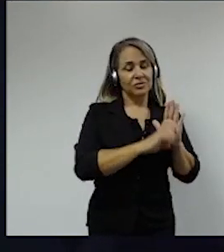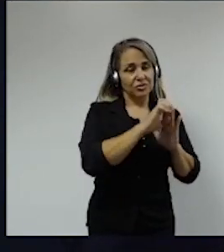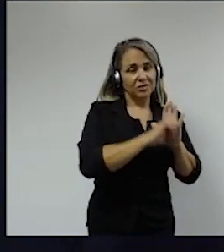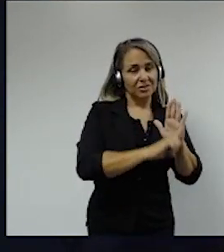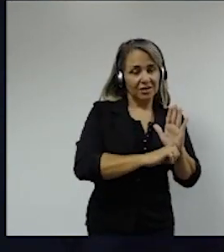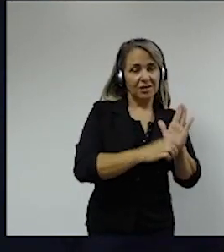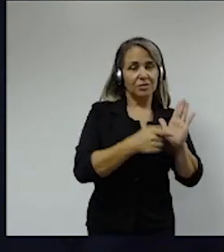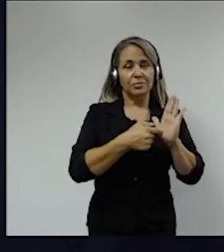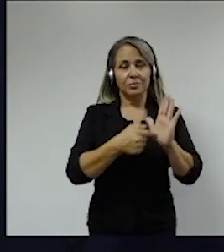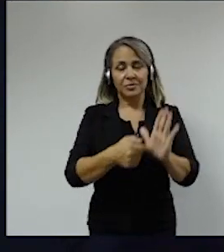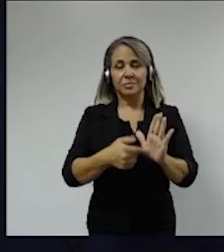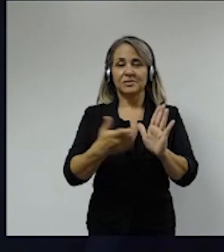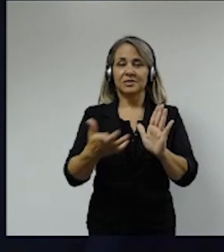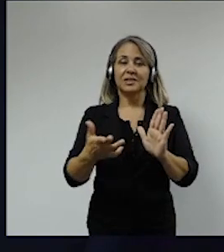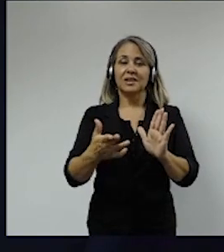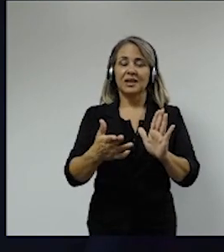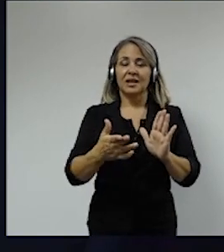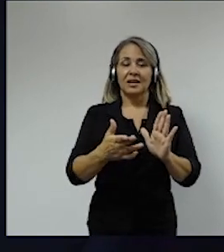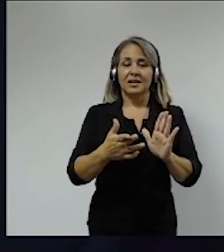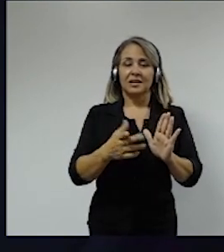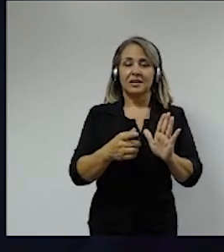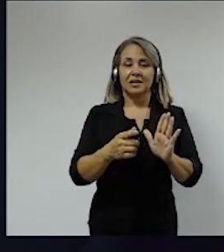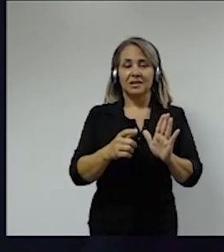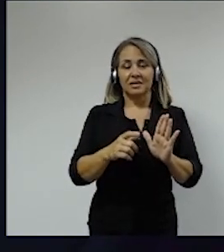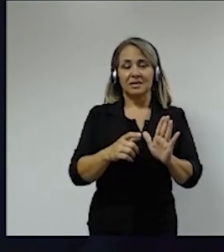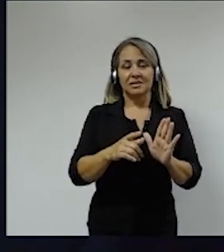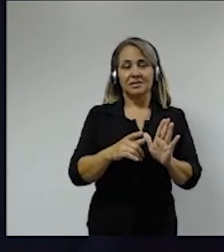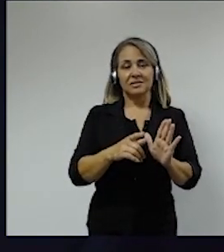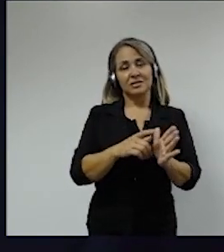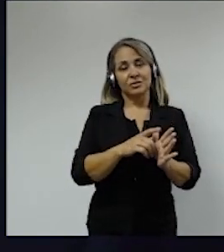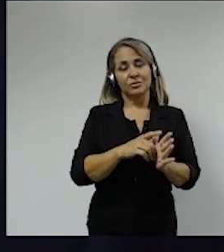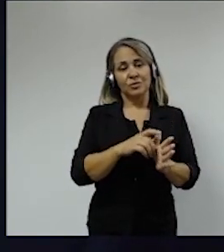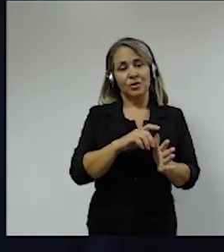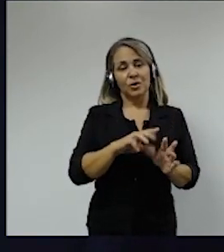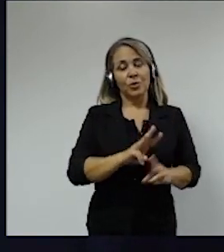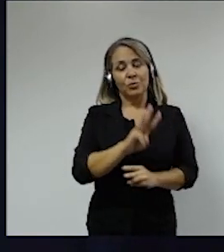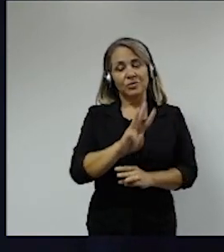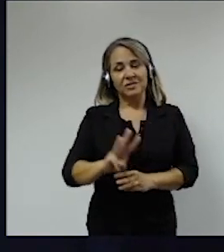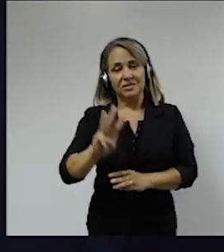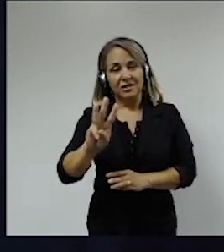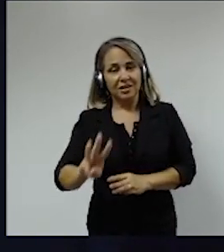para chamados marketplaces, sites de comércio eletrônico,